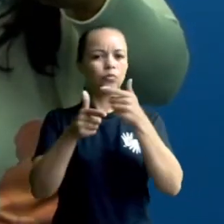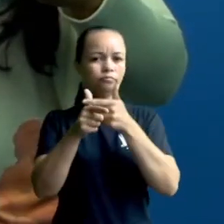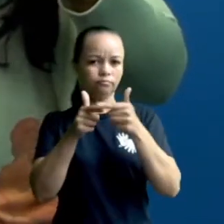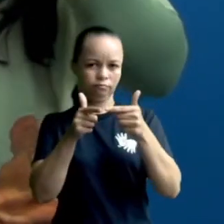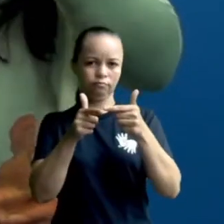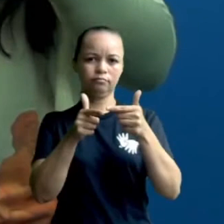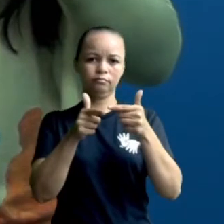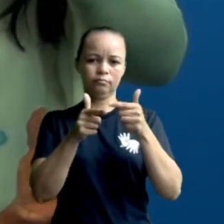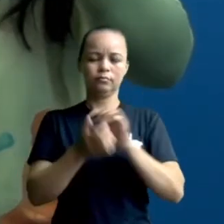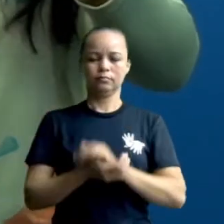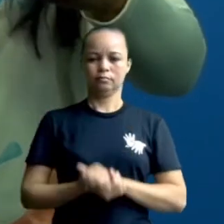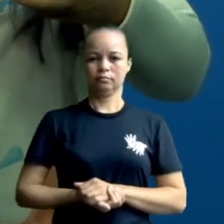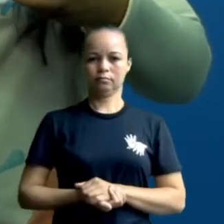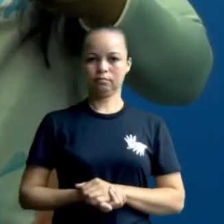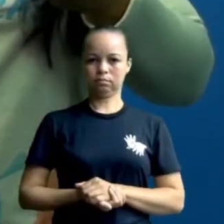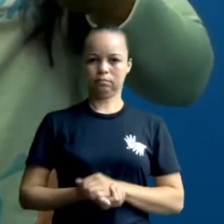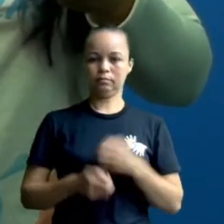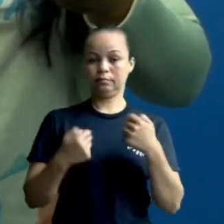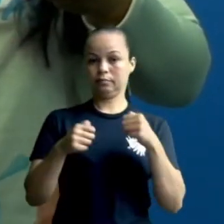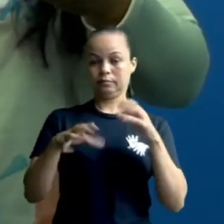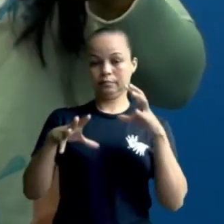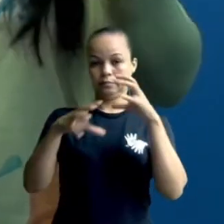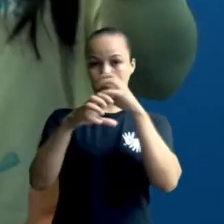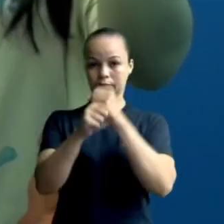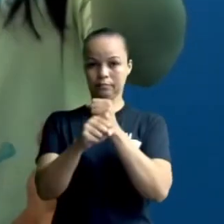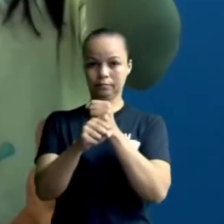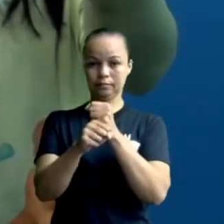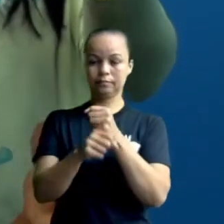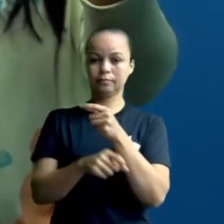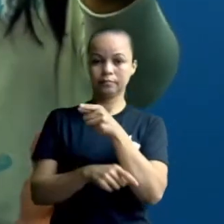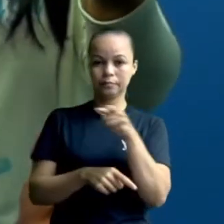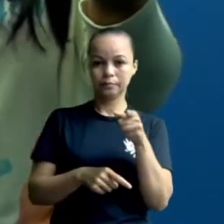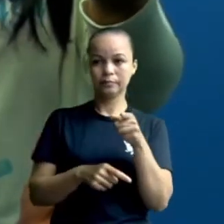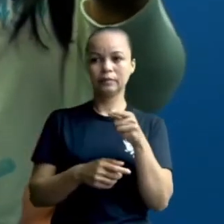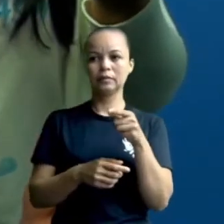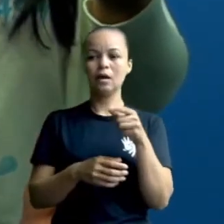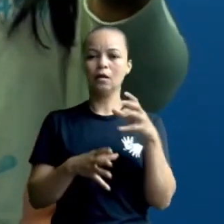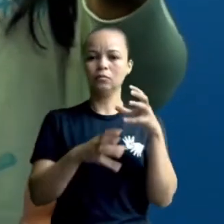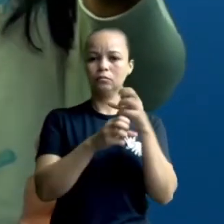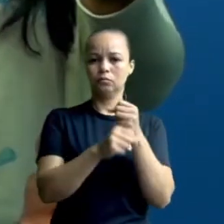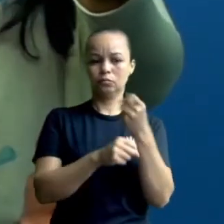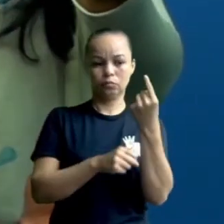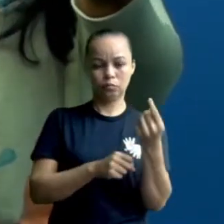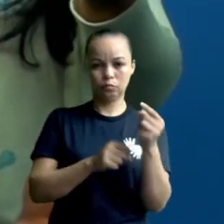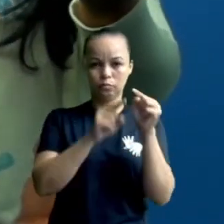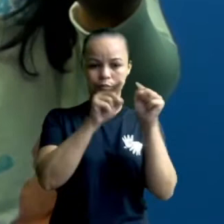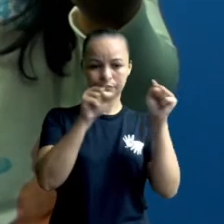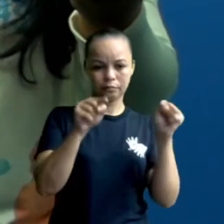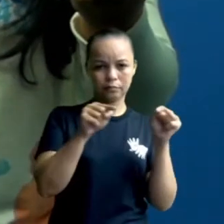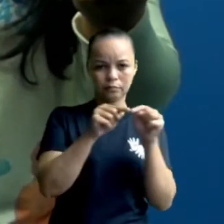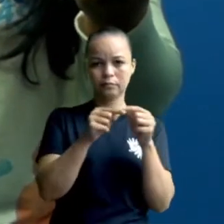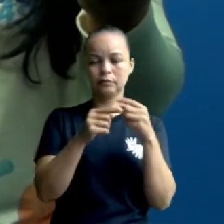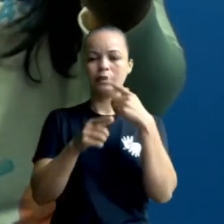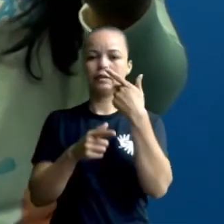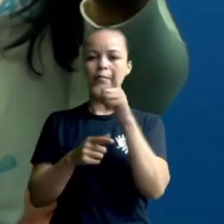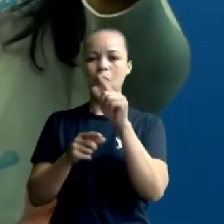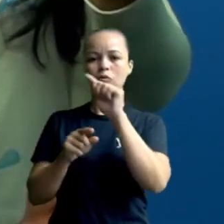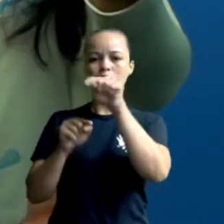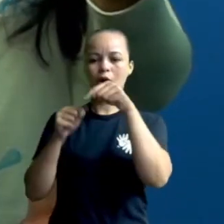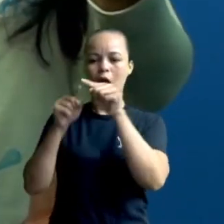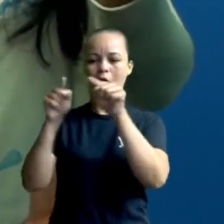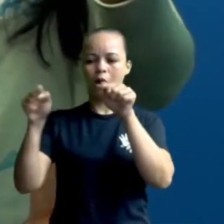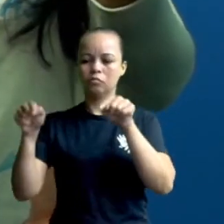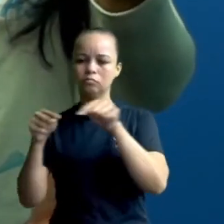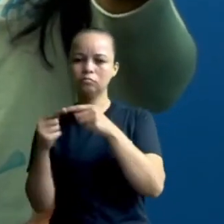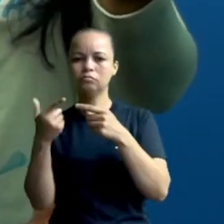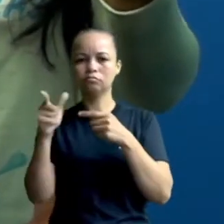dividir, eu vou ter que calcular elas. Calculo uma, depois faço o cálculo da outra.